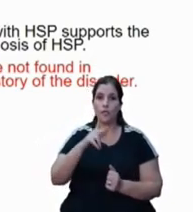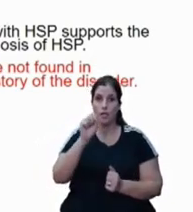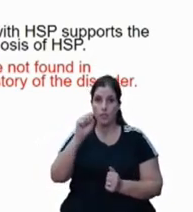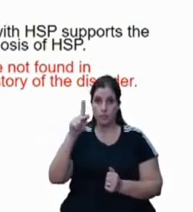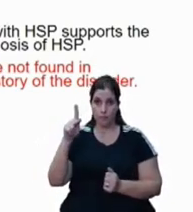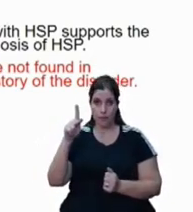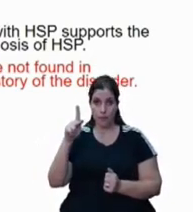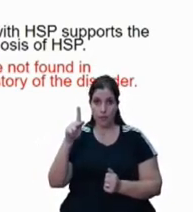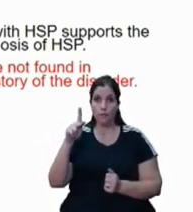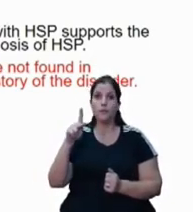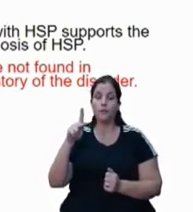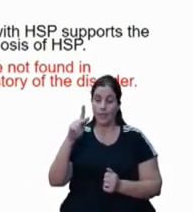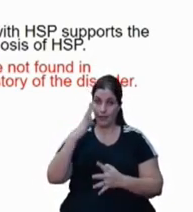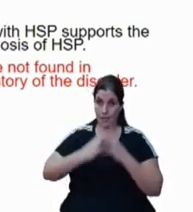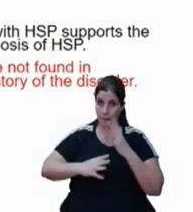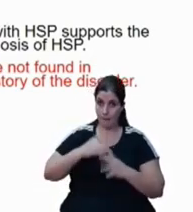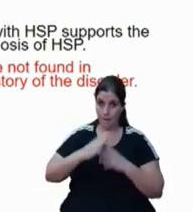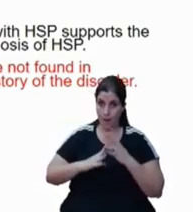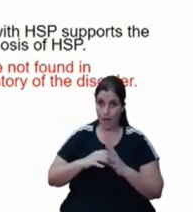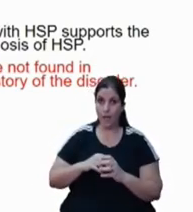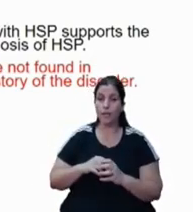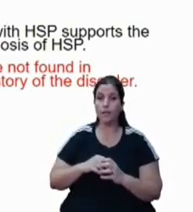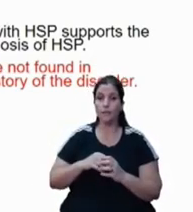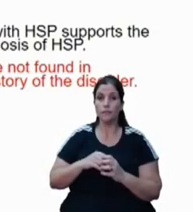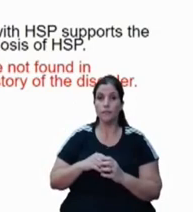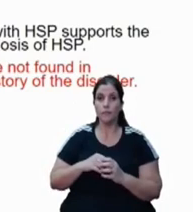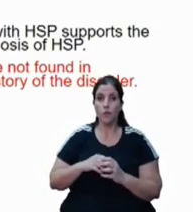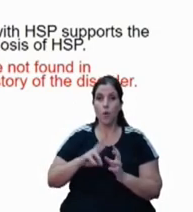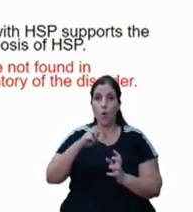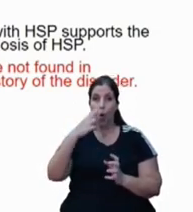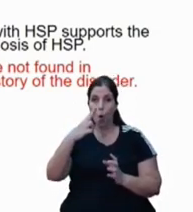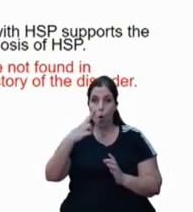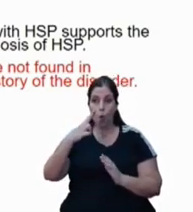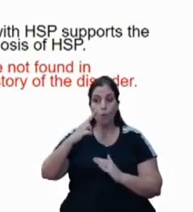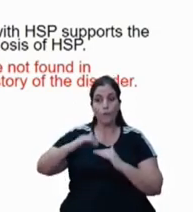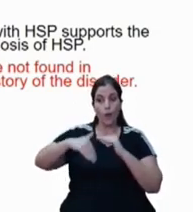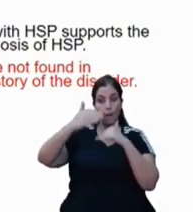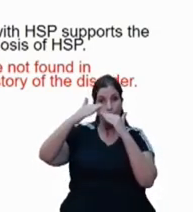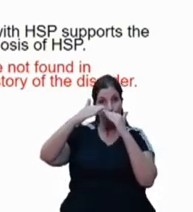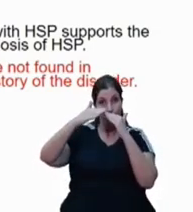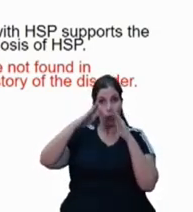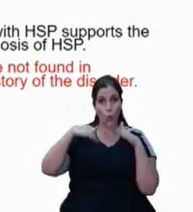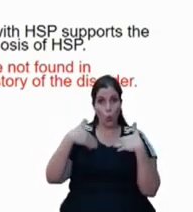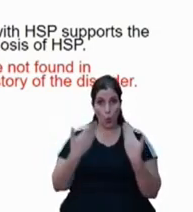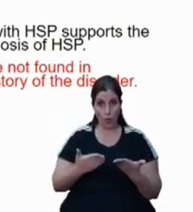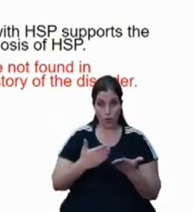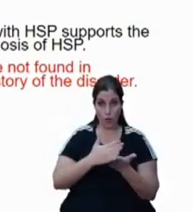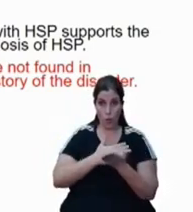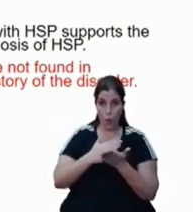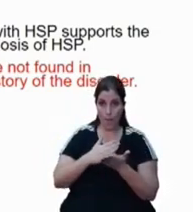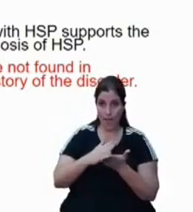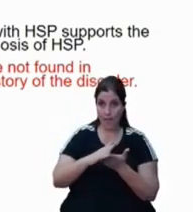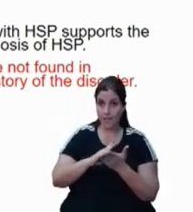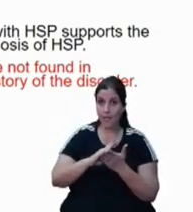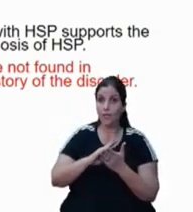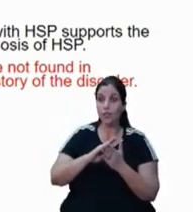marcha não progressiva, início da primeira infância, ou progressivo, quando iniciados após a primeira